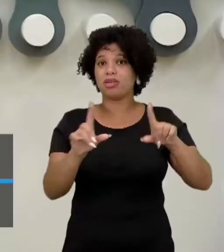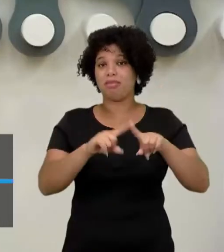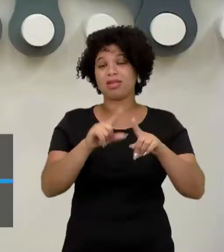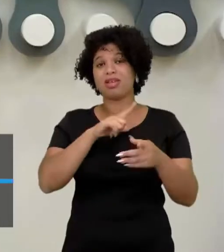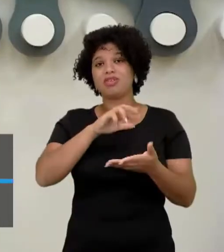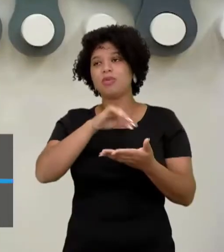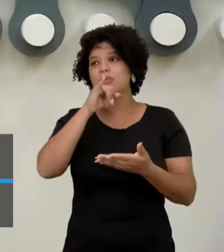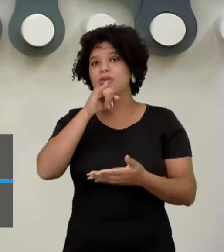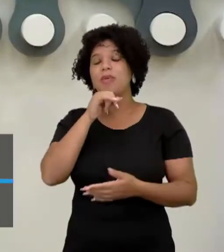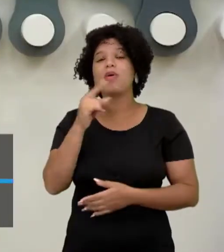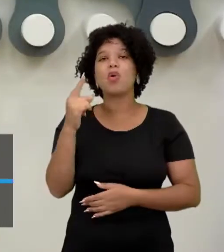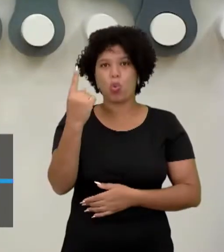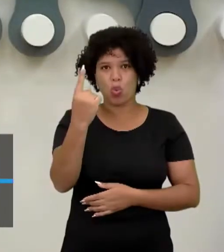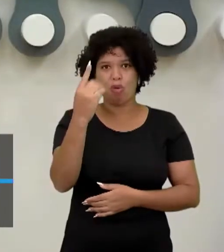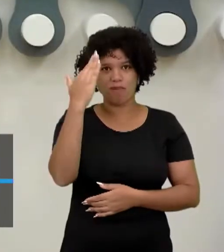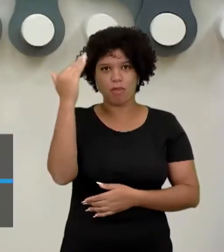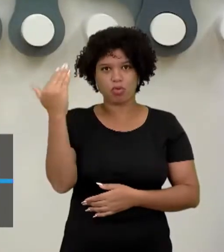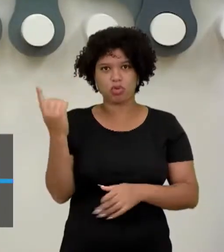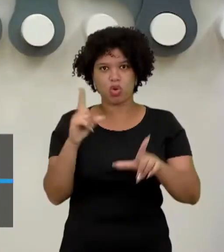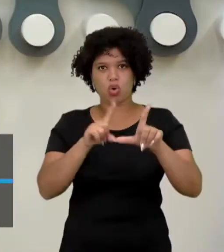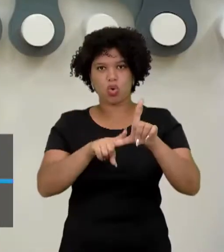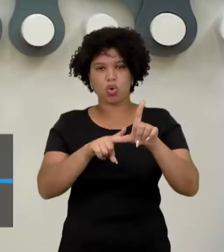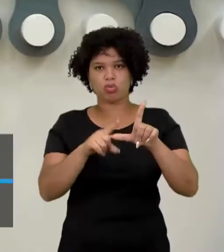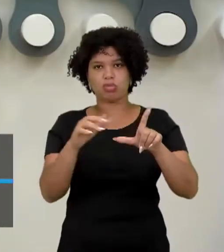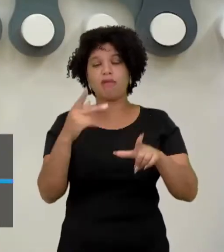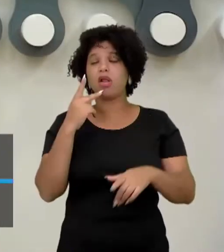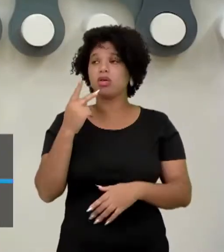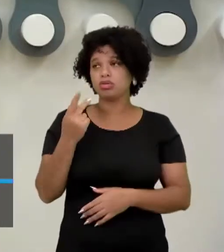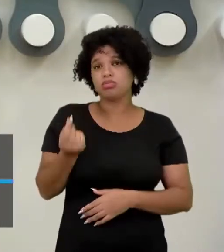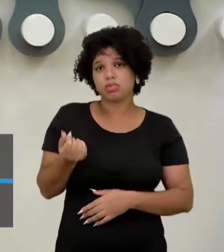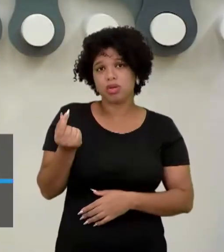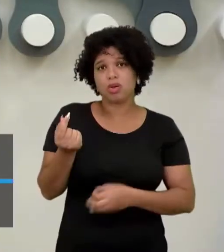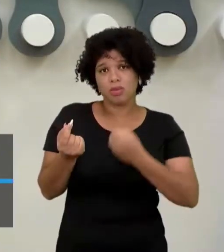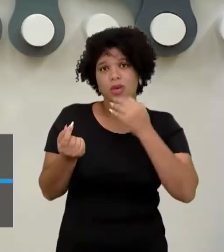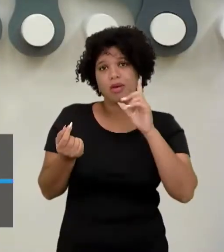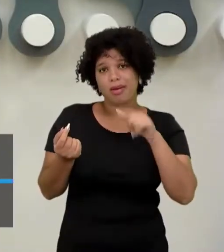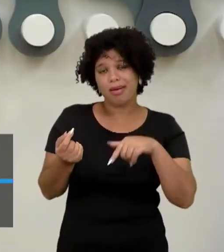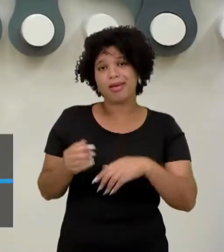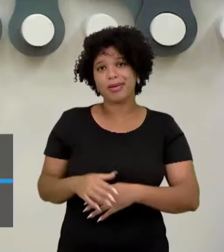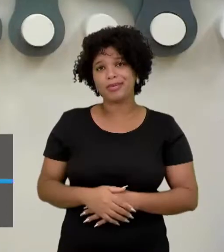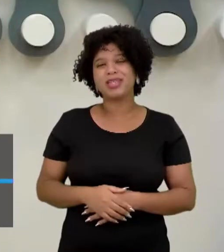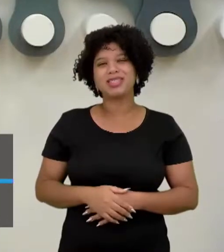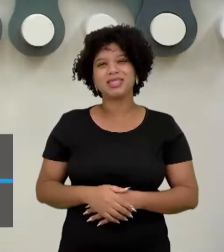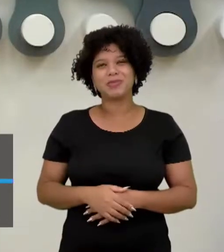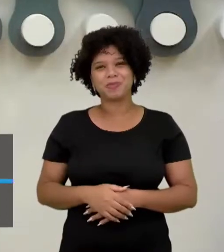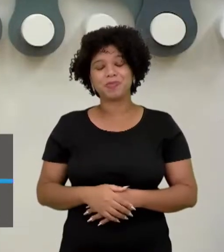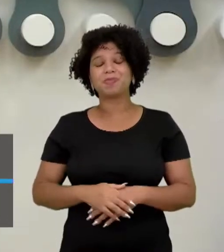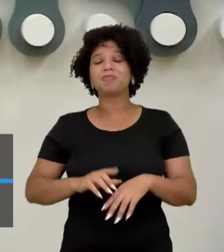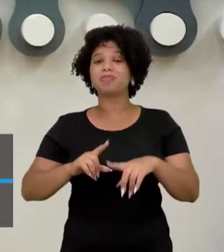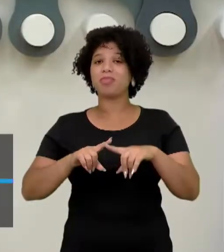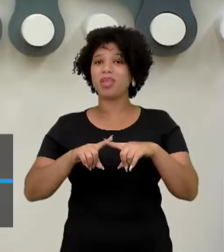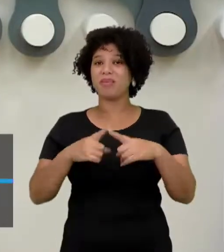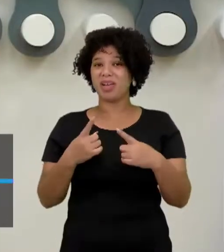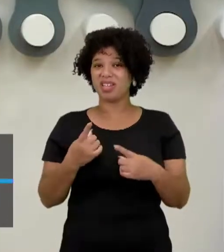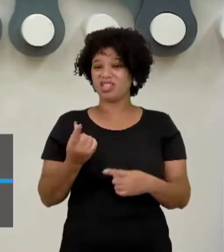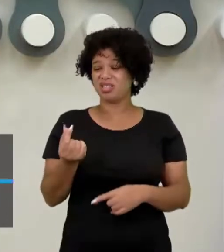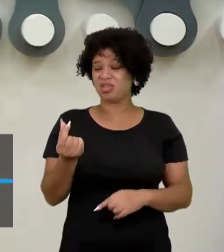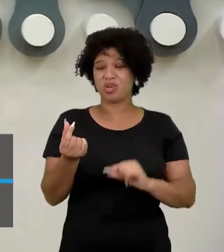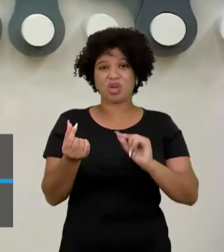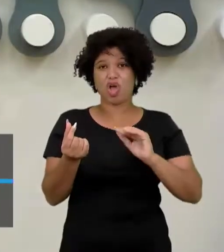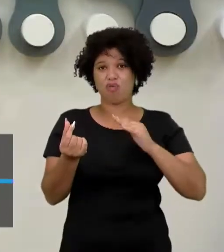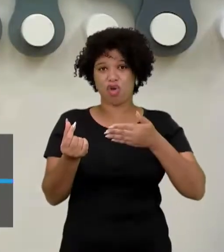tantos outros, que falam pra gente que tá, dinheiro é bom, é muito bom. Mas chega num ponto onde o dinheiro